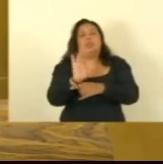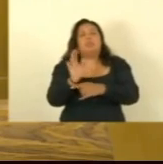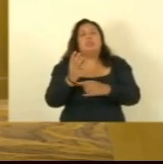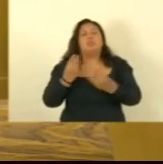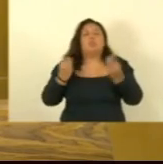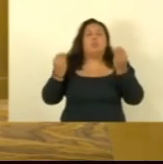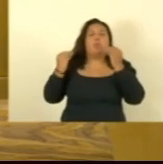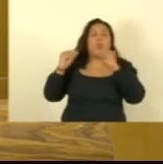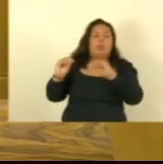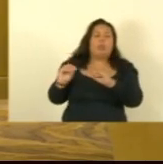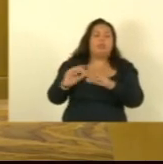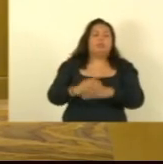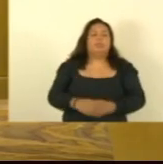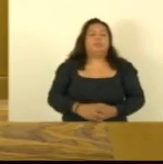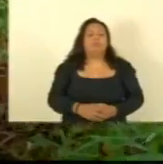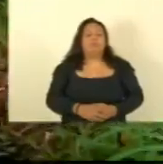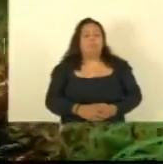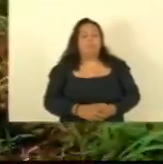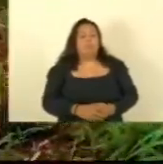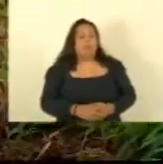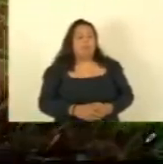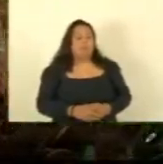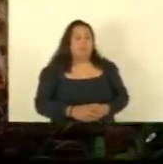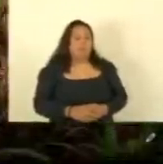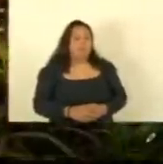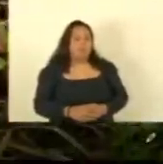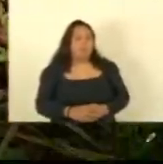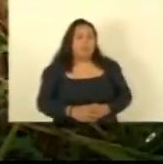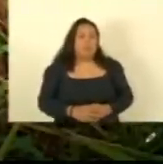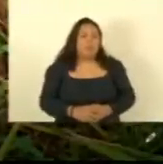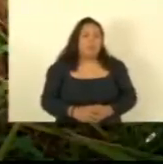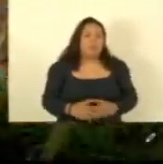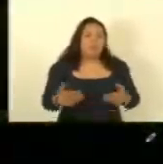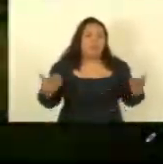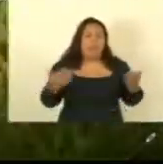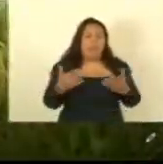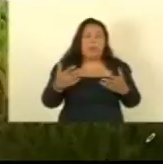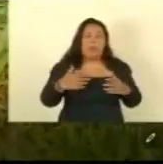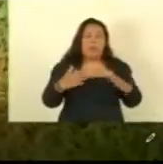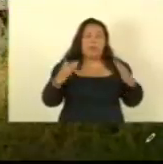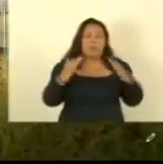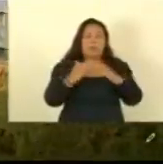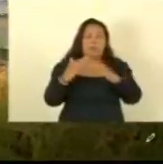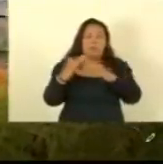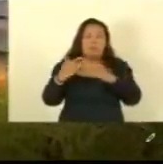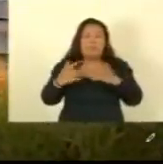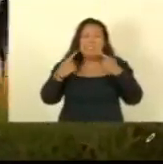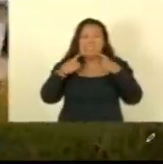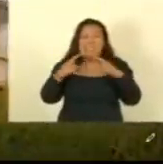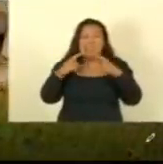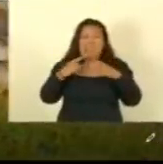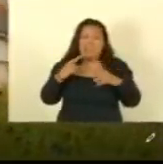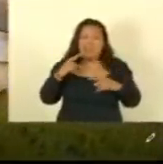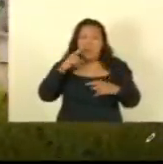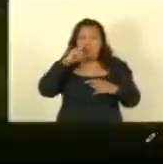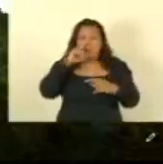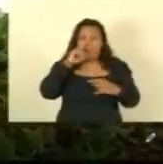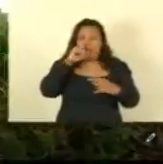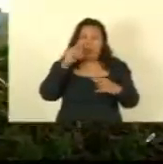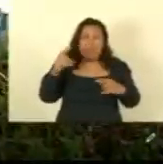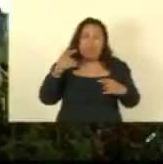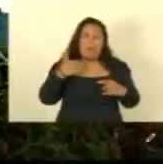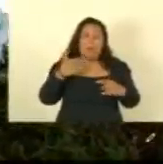fosse colocado aí. Agora os moradores denunciam o perigo, e eu estou aqui fazendo